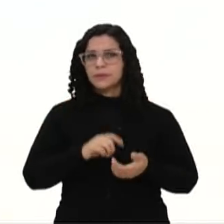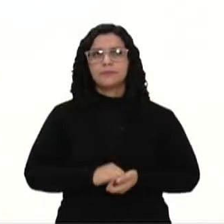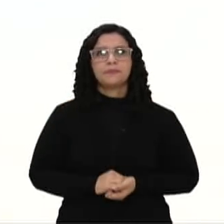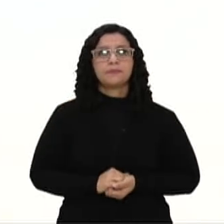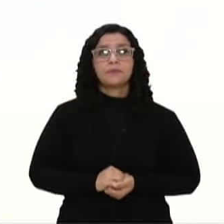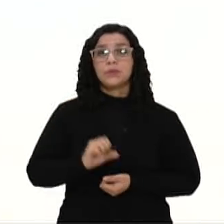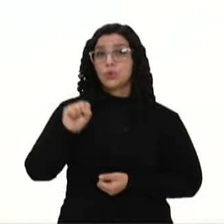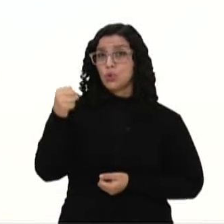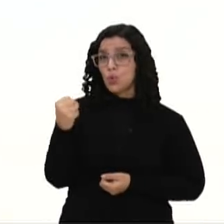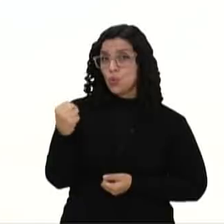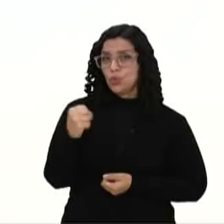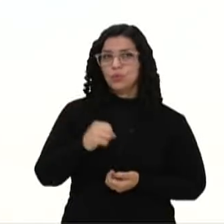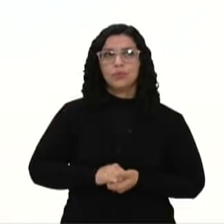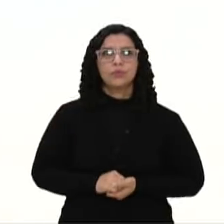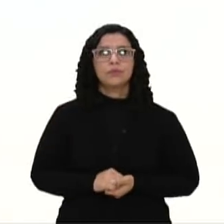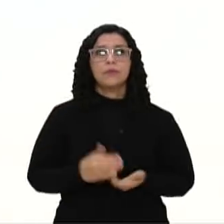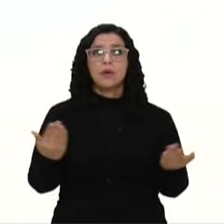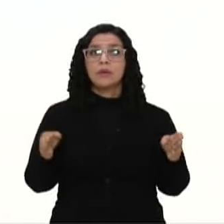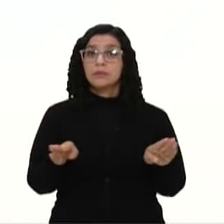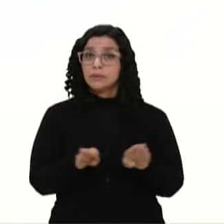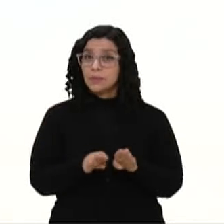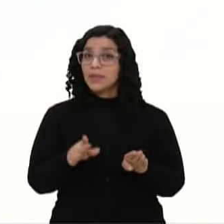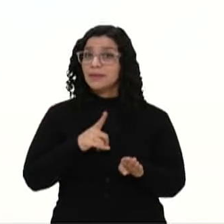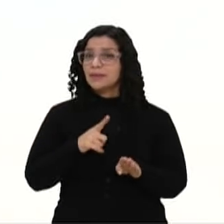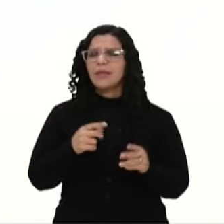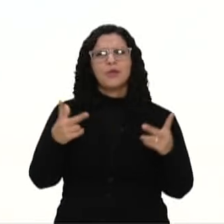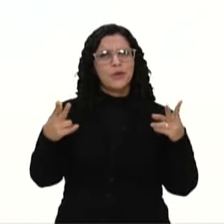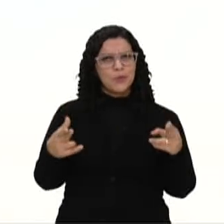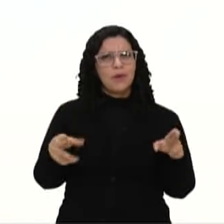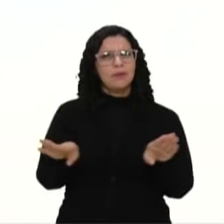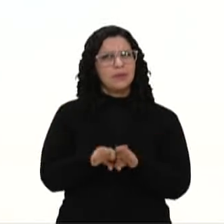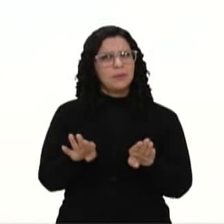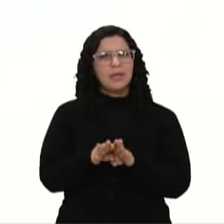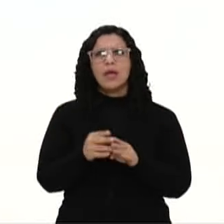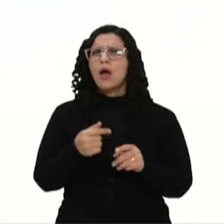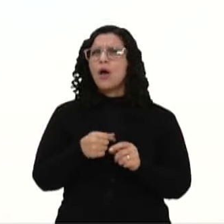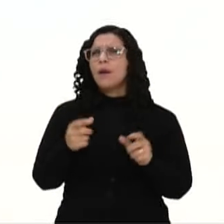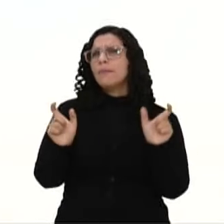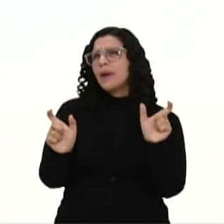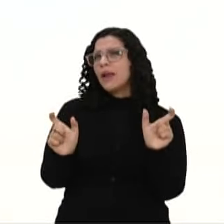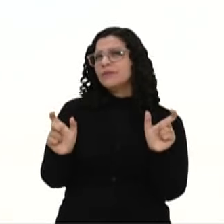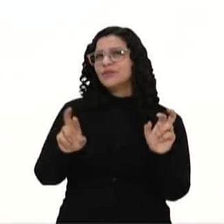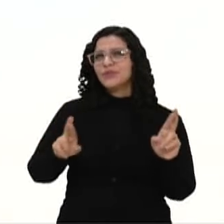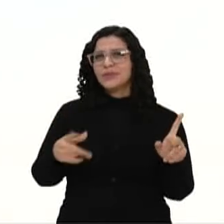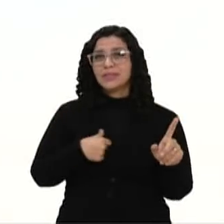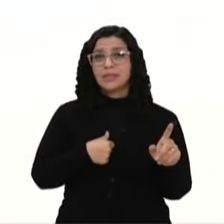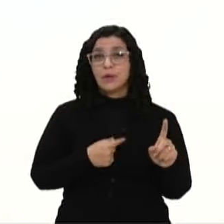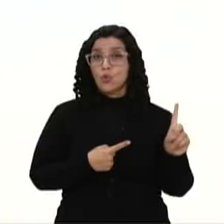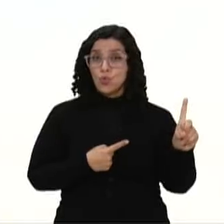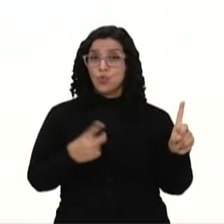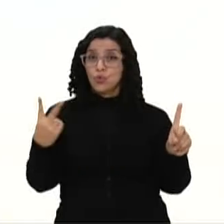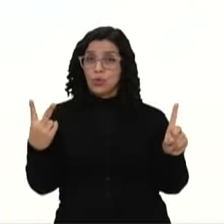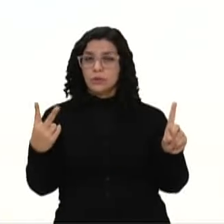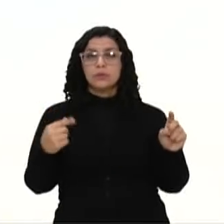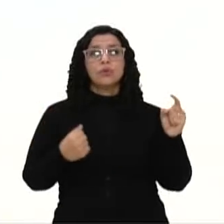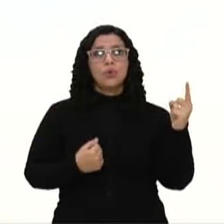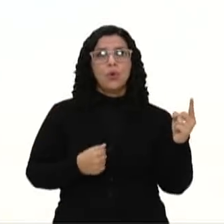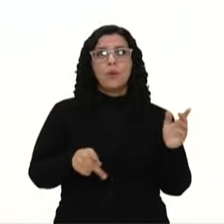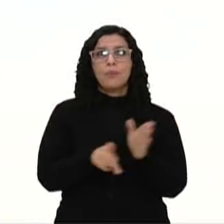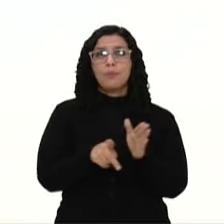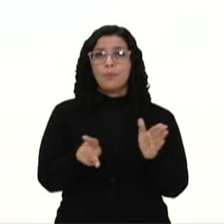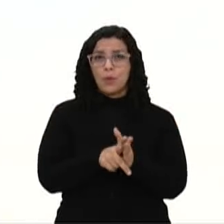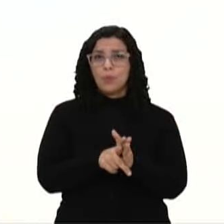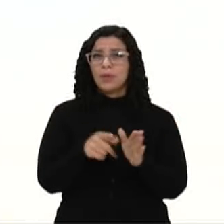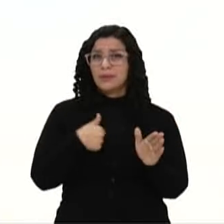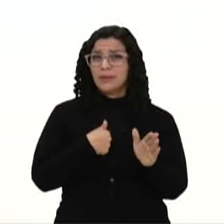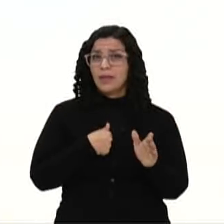comparação. Exercício número 8, no mesmo sentido, só que argumentos diferentes. Identifique qual é o argumento de